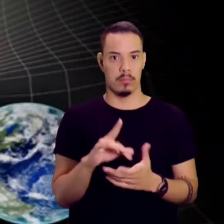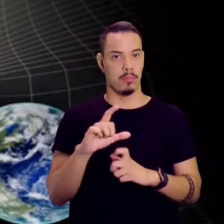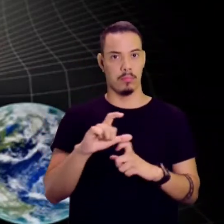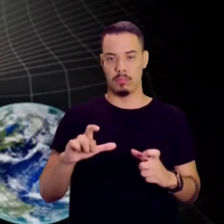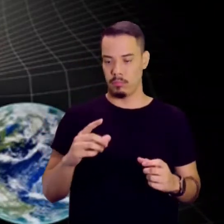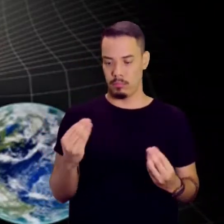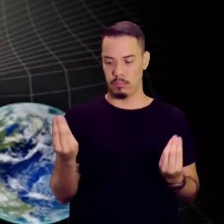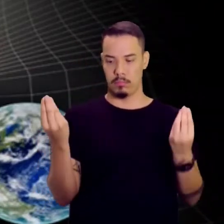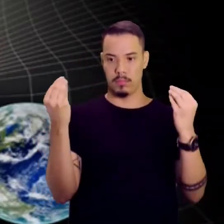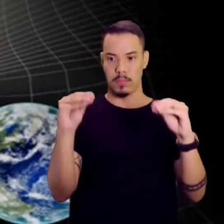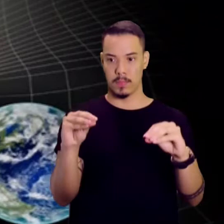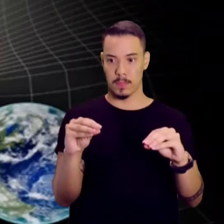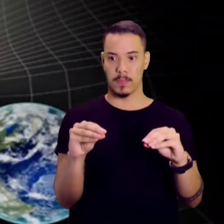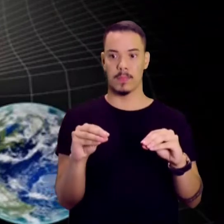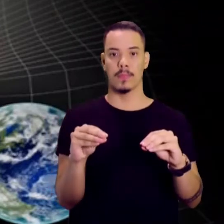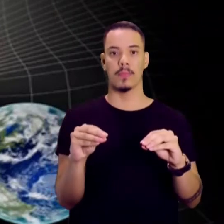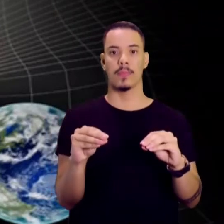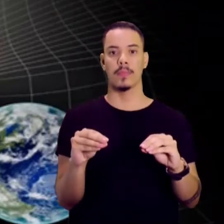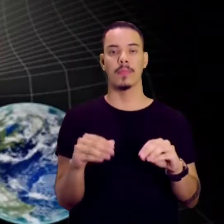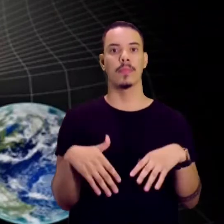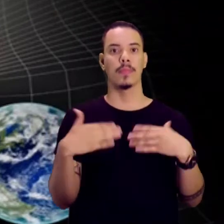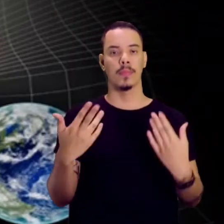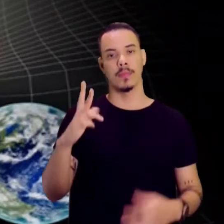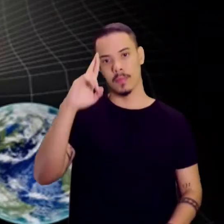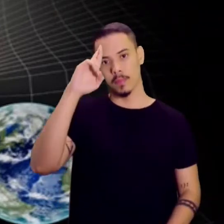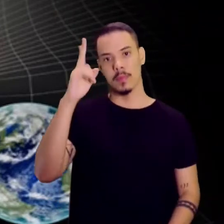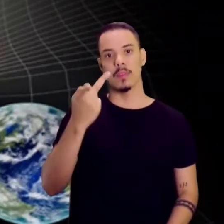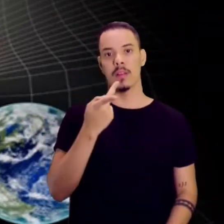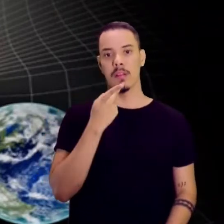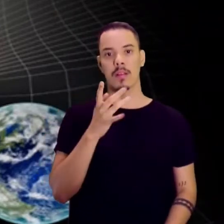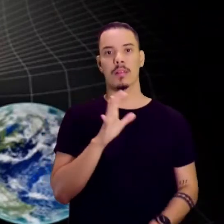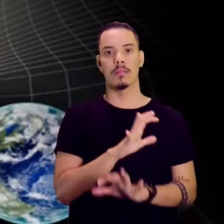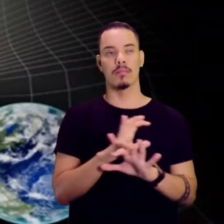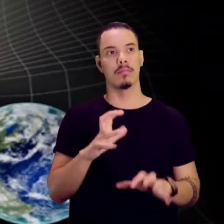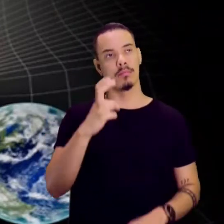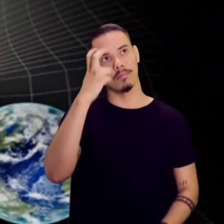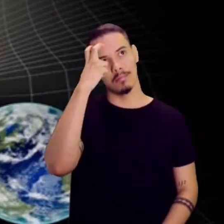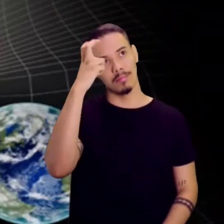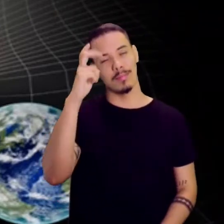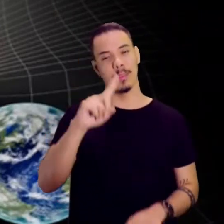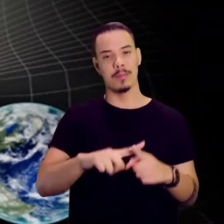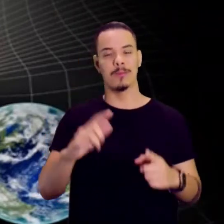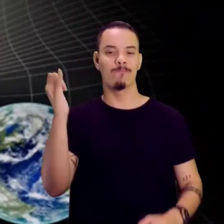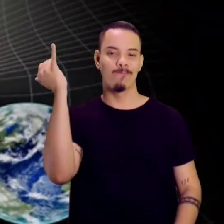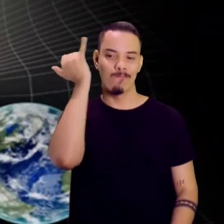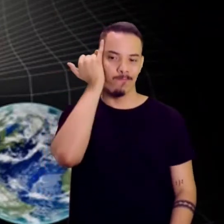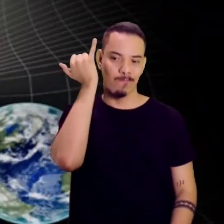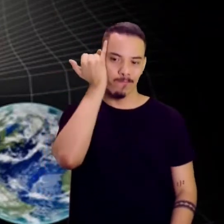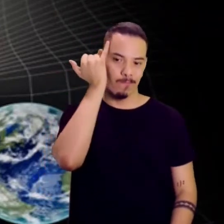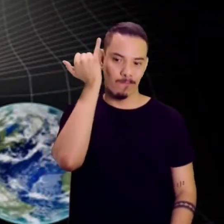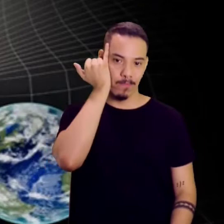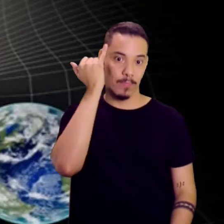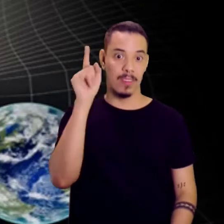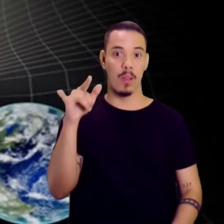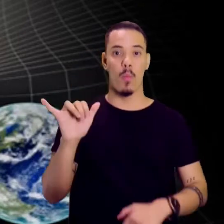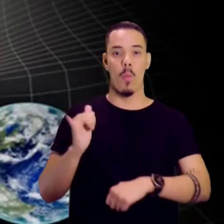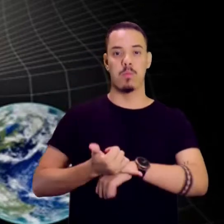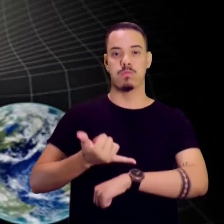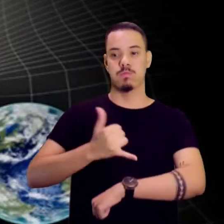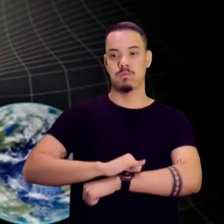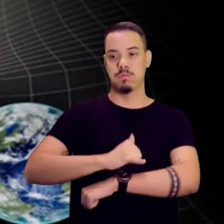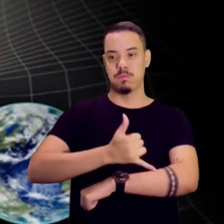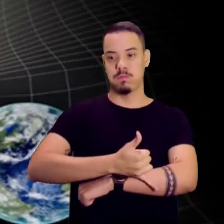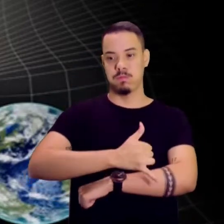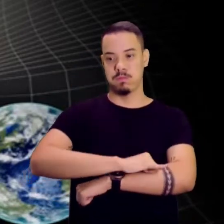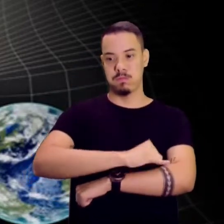montagem, né? Então o dono dele fala para ele é muito inteligente, só que é preguiçoso. E aí ele é gordo, claro, né? Ele